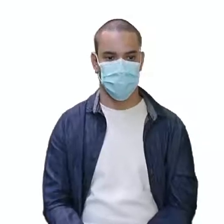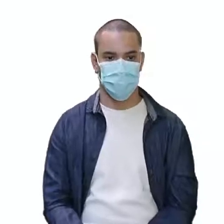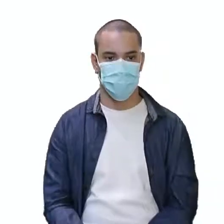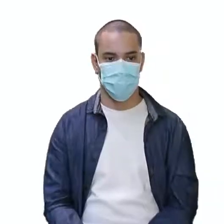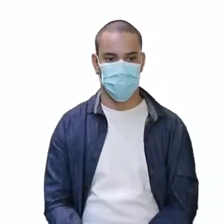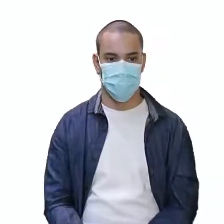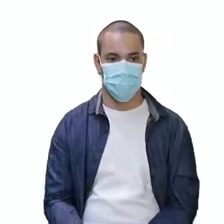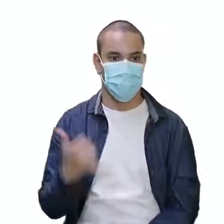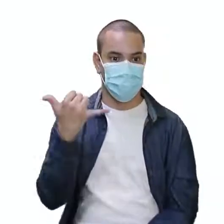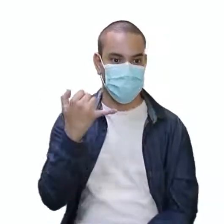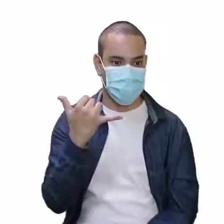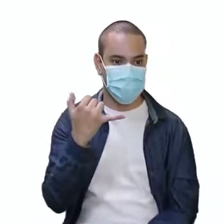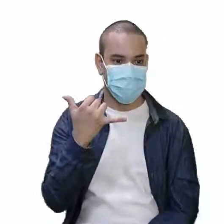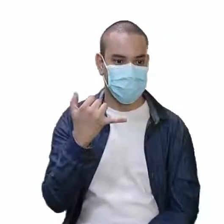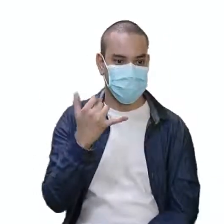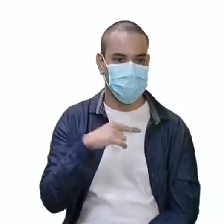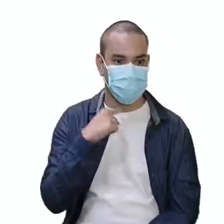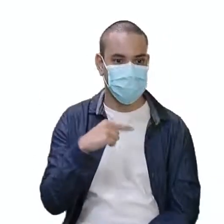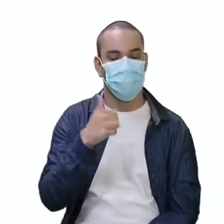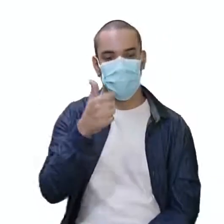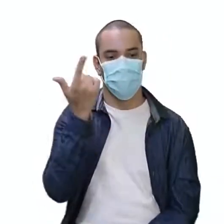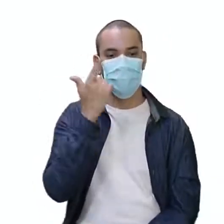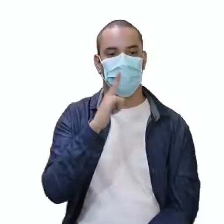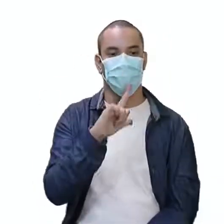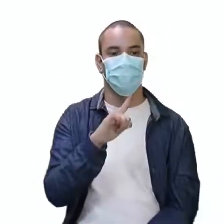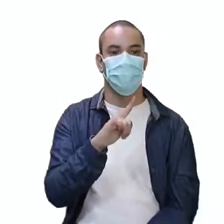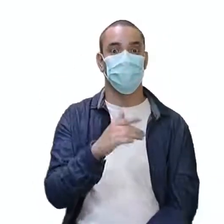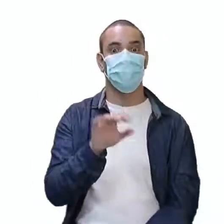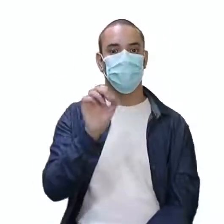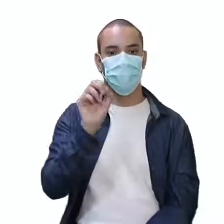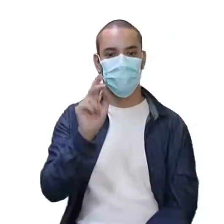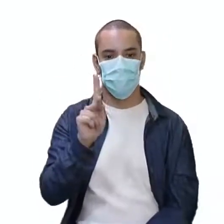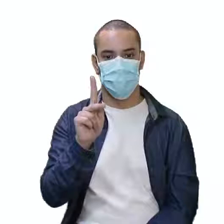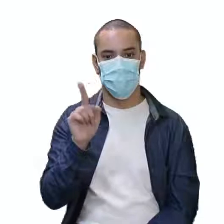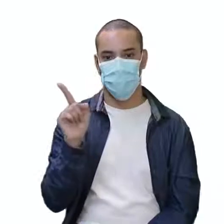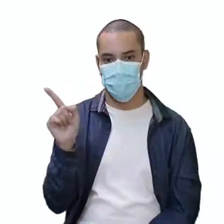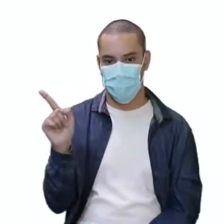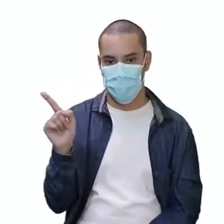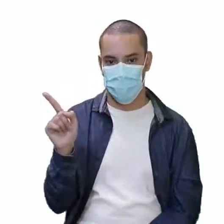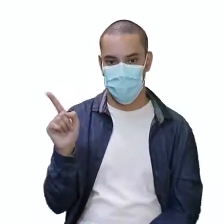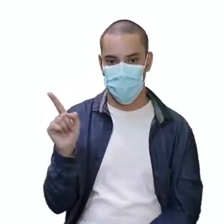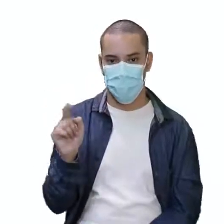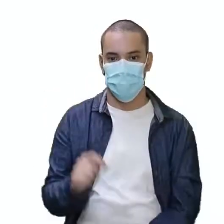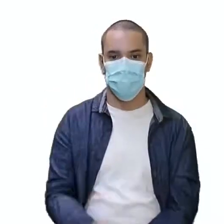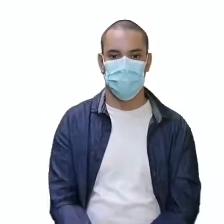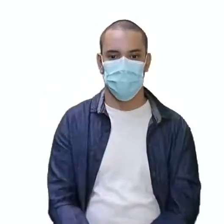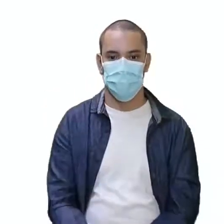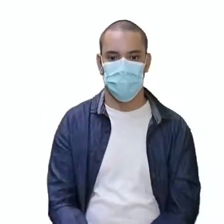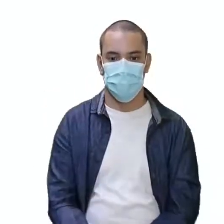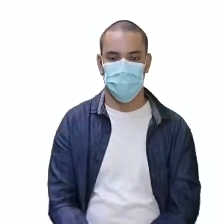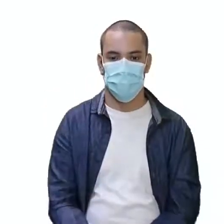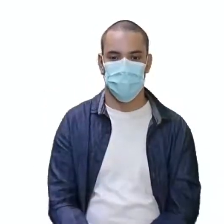Vambora, canetinha abençoada. Opa, ok. Você vai colocar aí, ó,